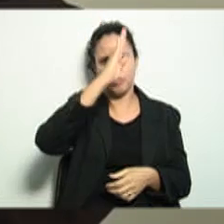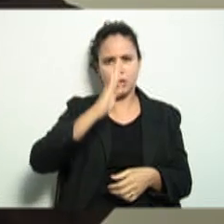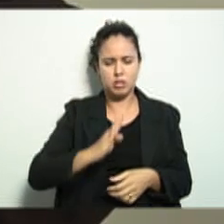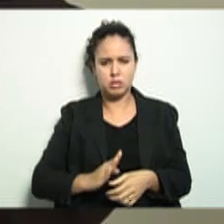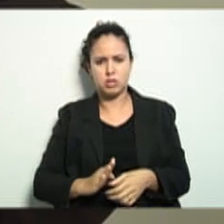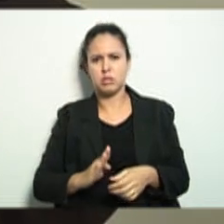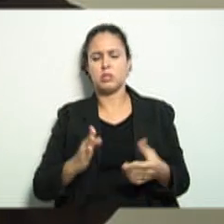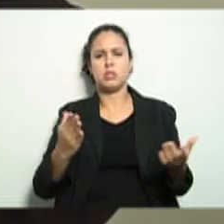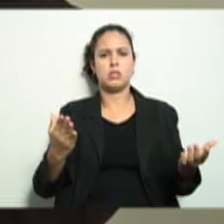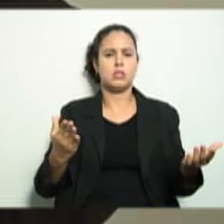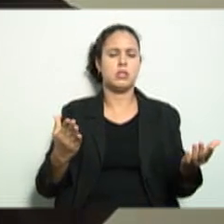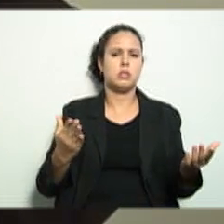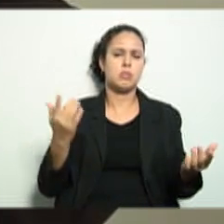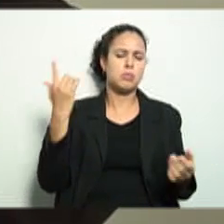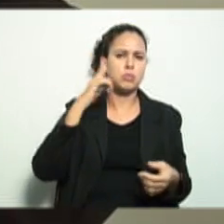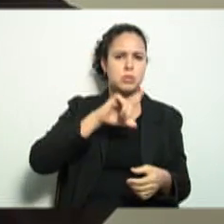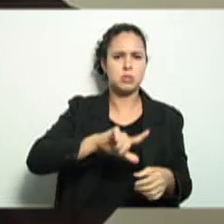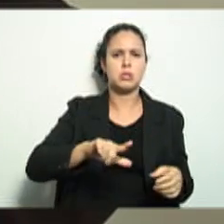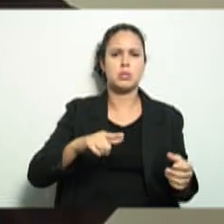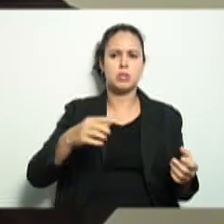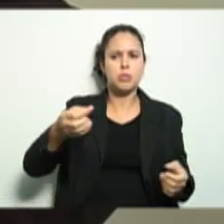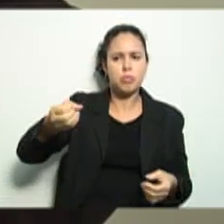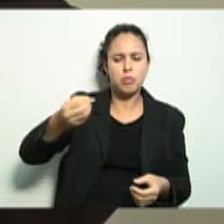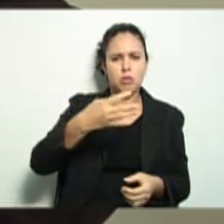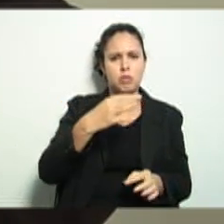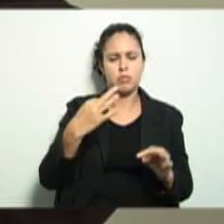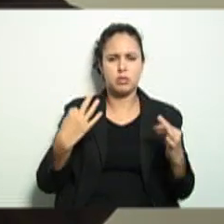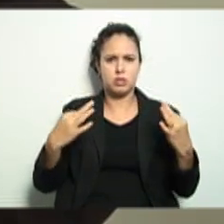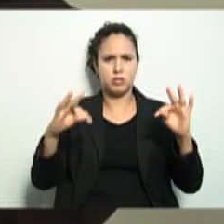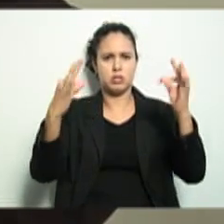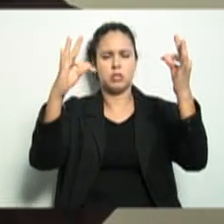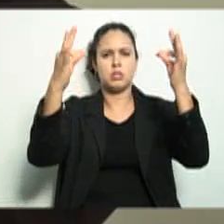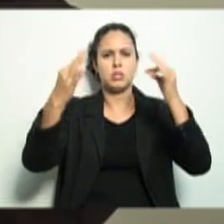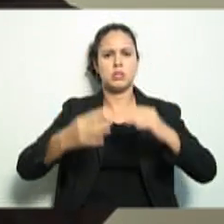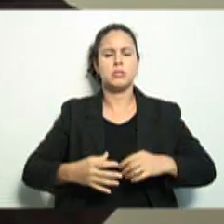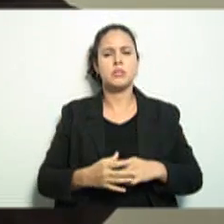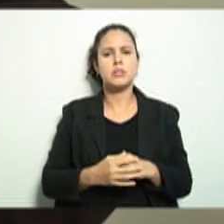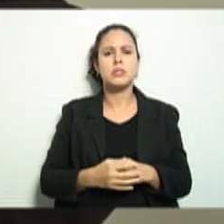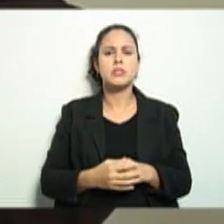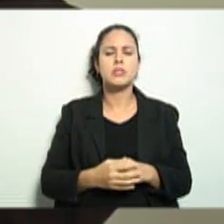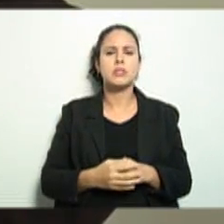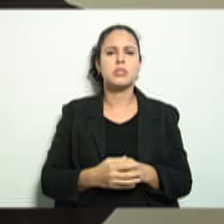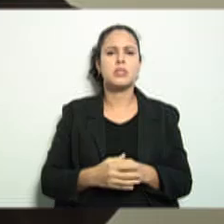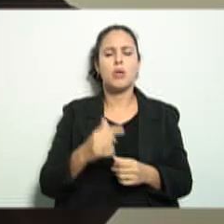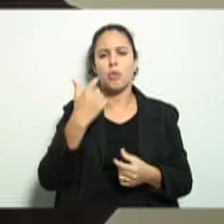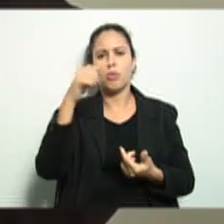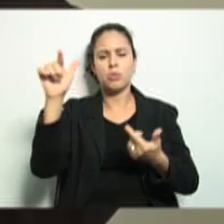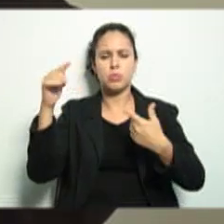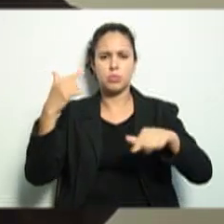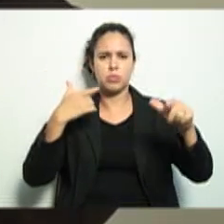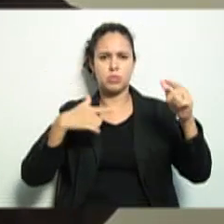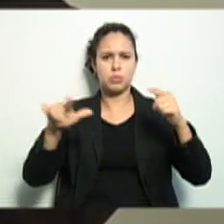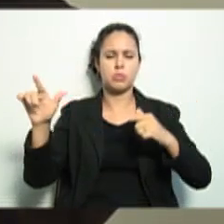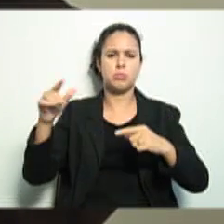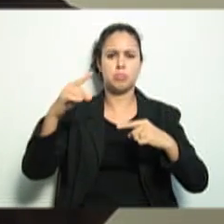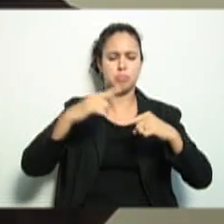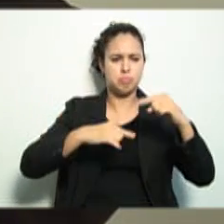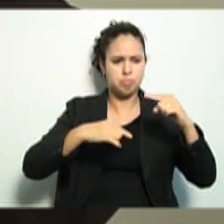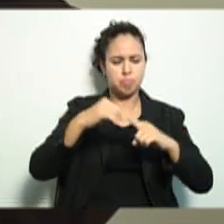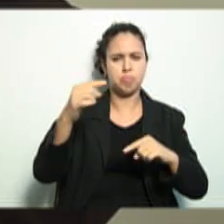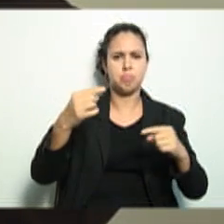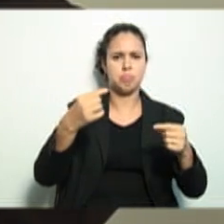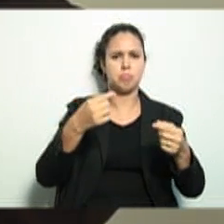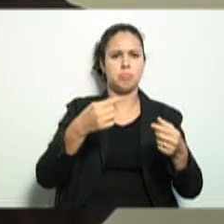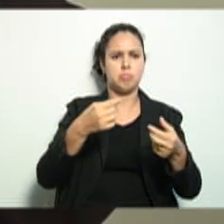inovação, busca de novas tecnologias e busca de meios de disponibilizar produtos e serviços